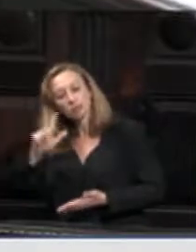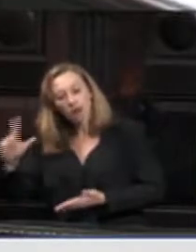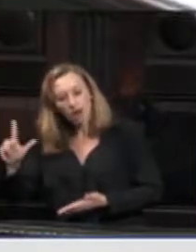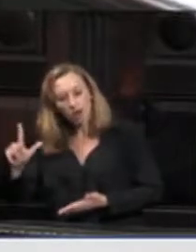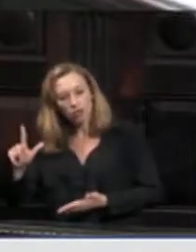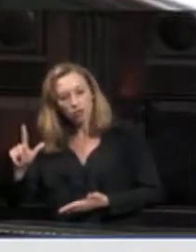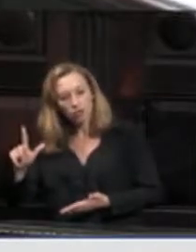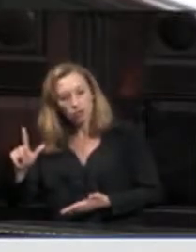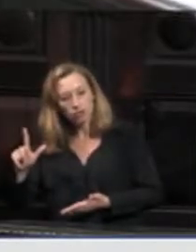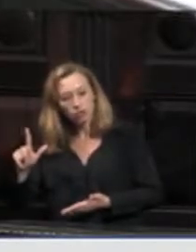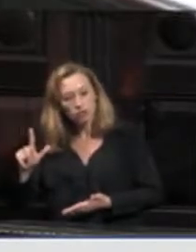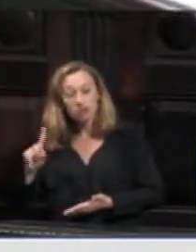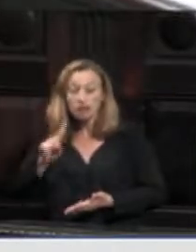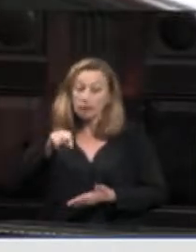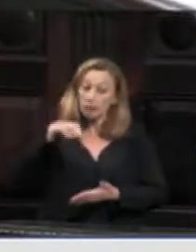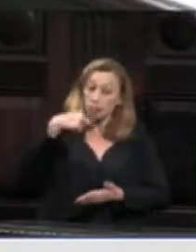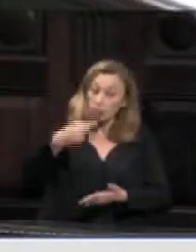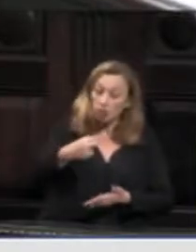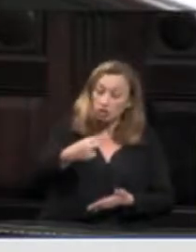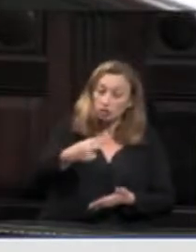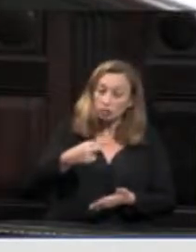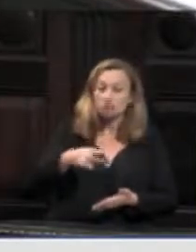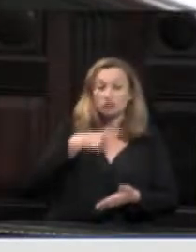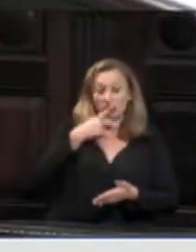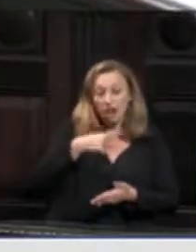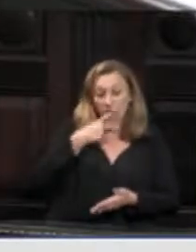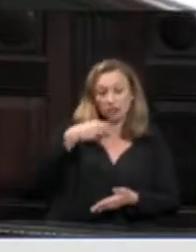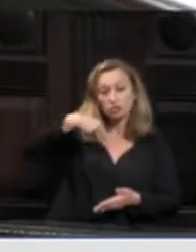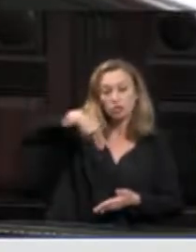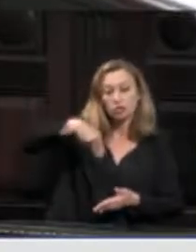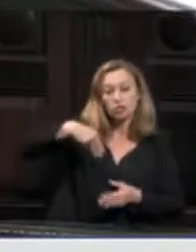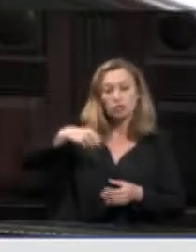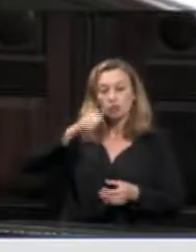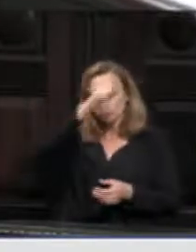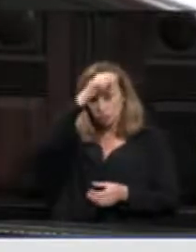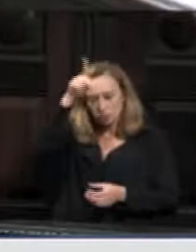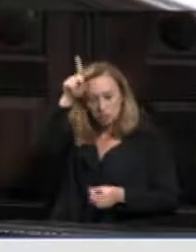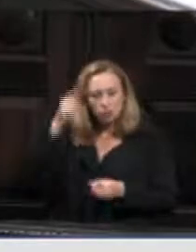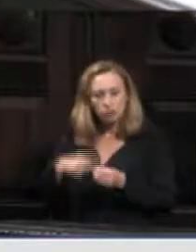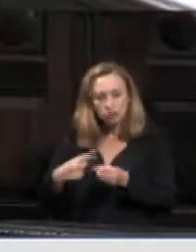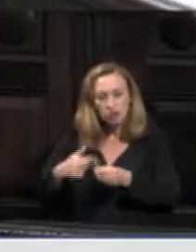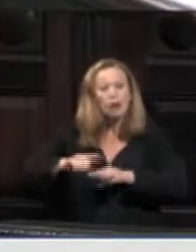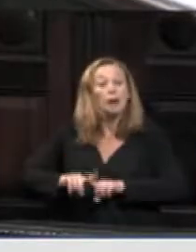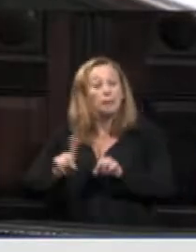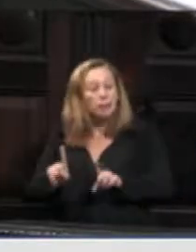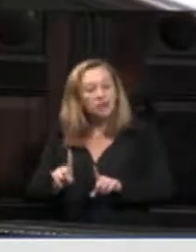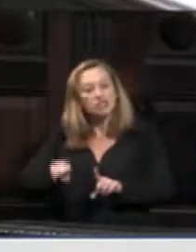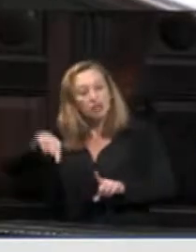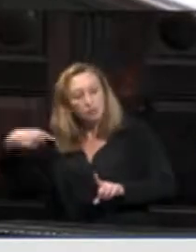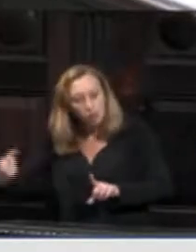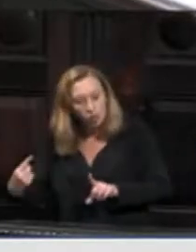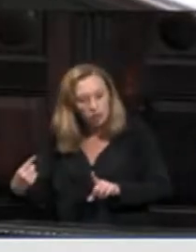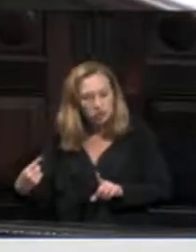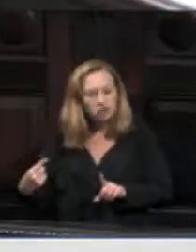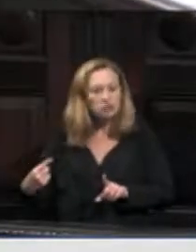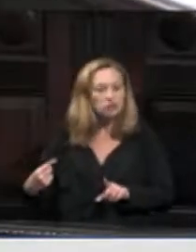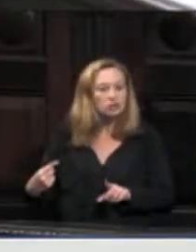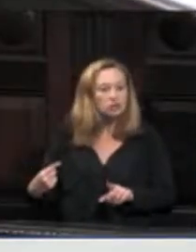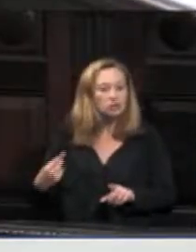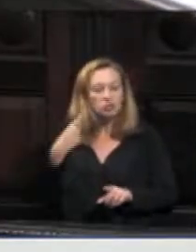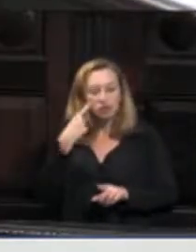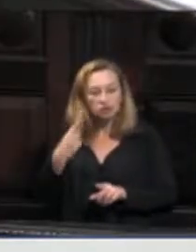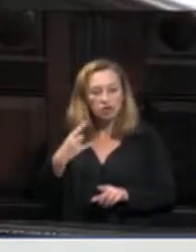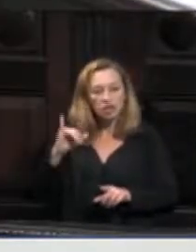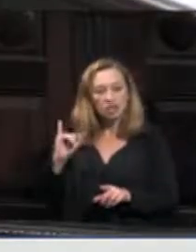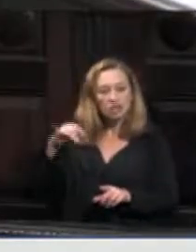O município pode fazer suas obras de saneamento. Mas quando for intermunicipal, aí